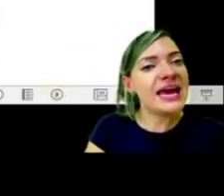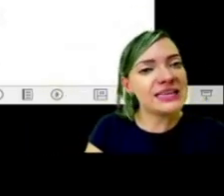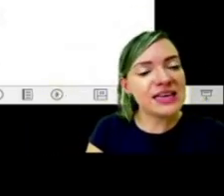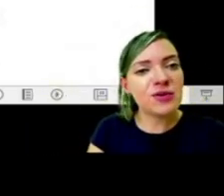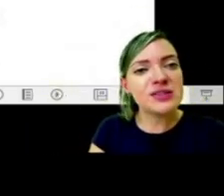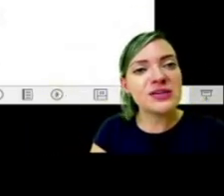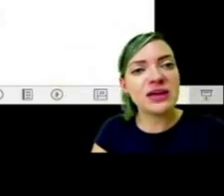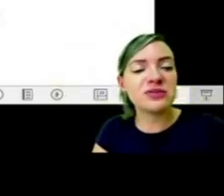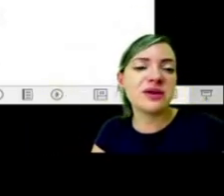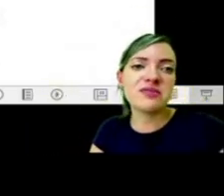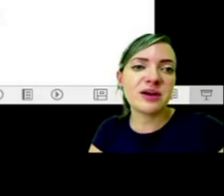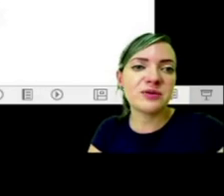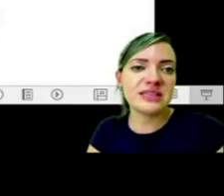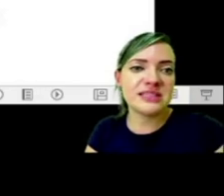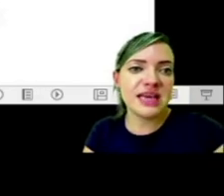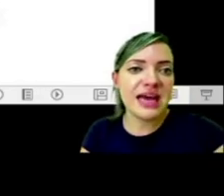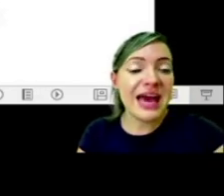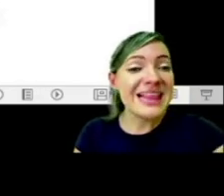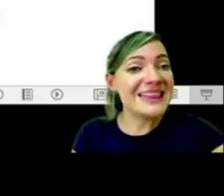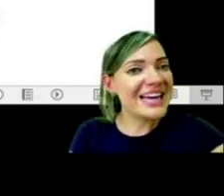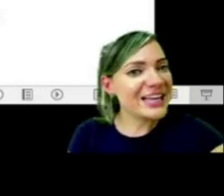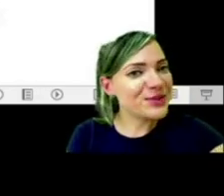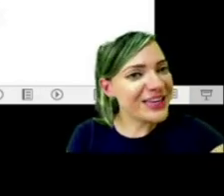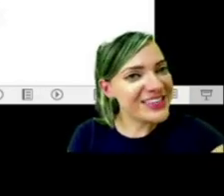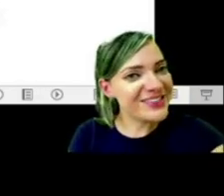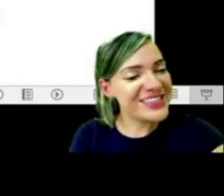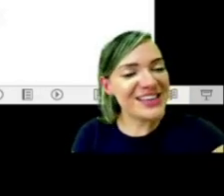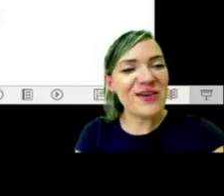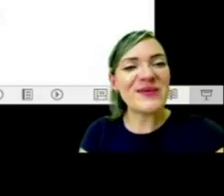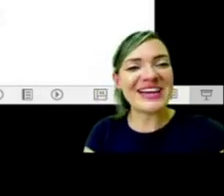ramificações. Essa é a condição natural que vai acontecer